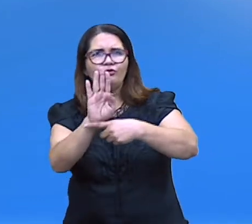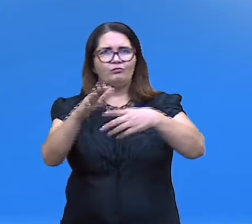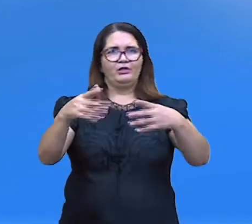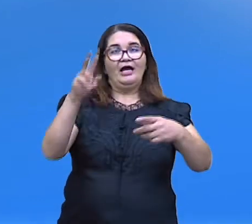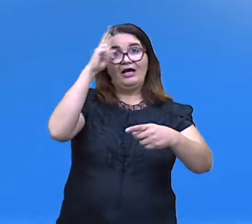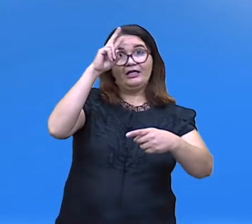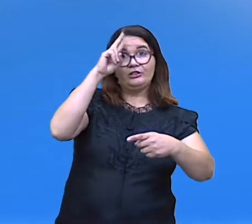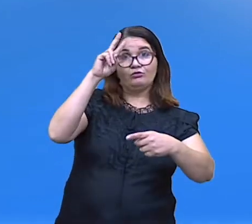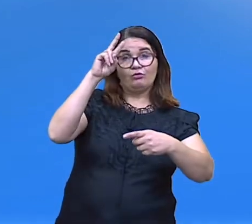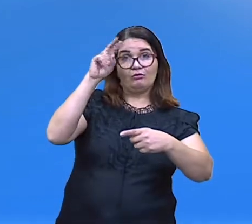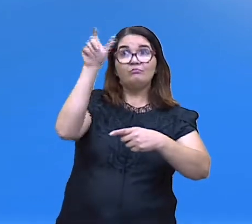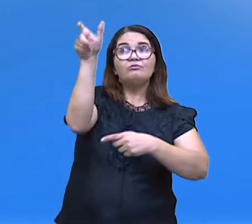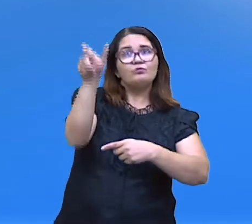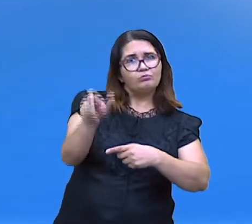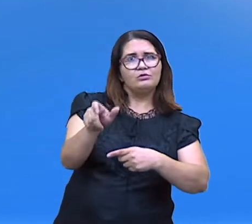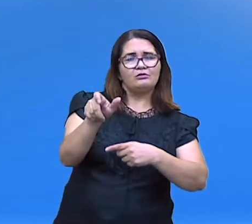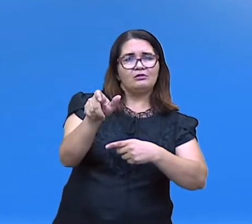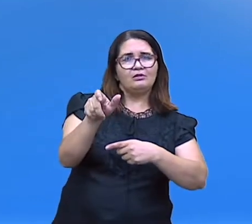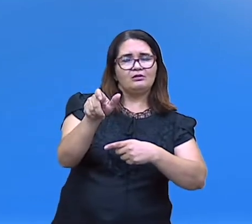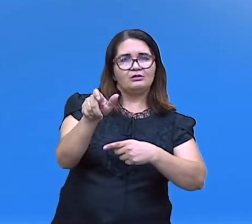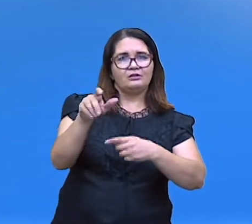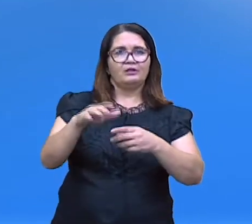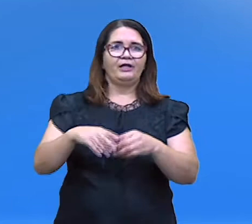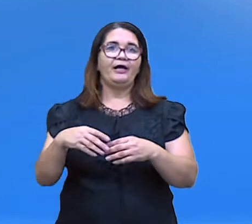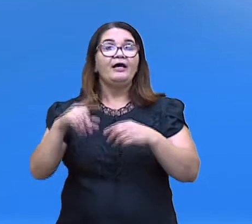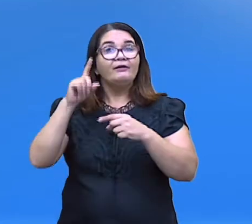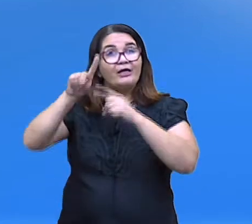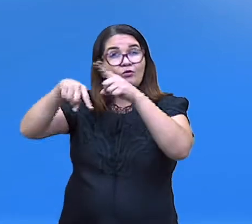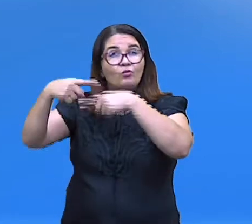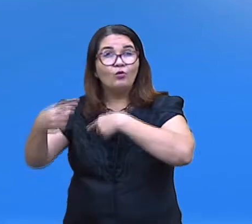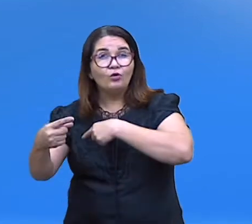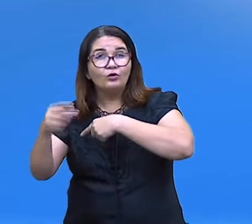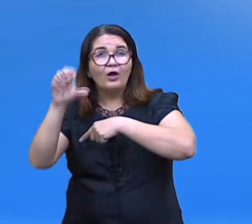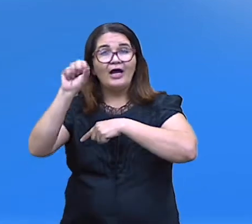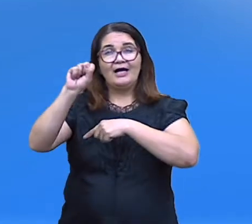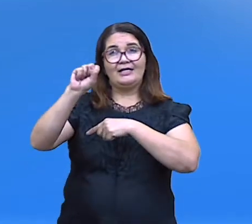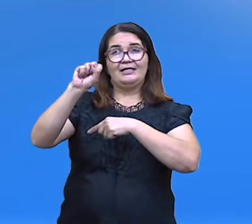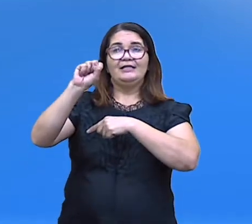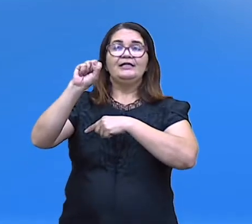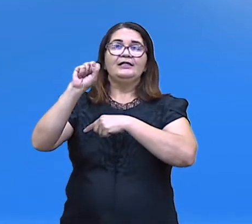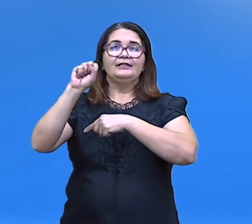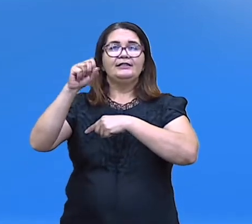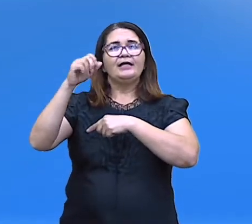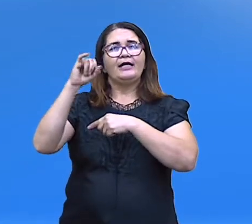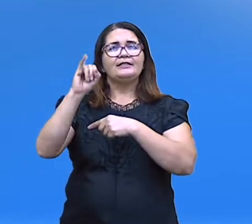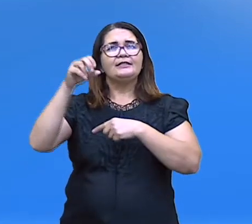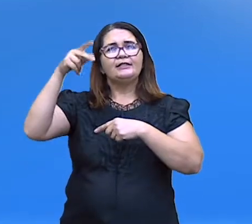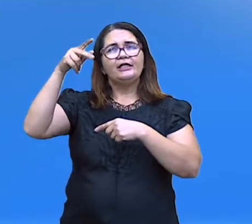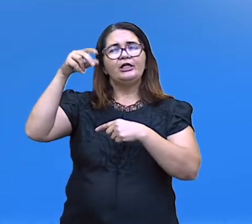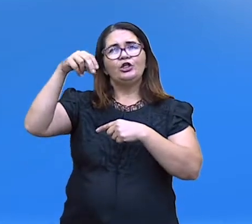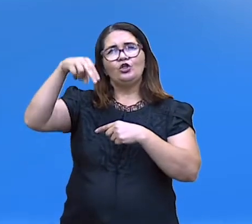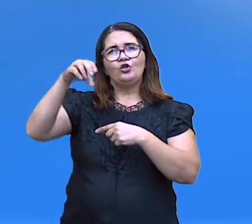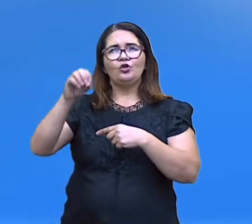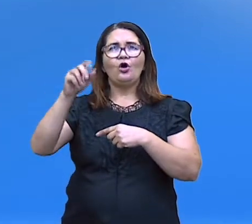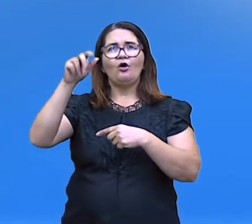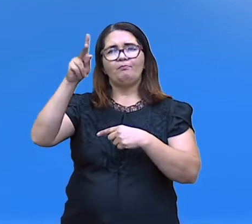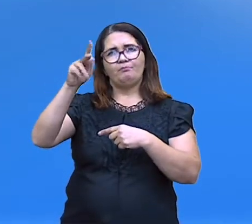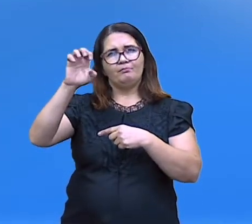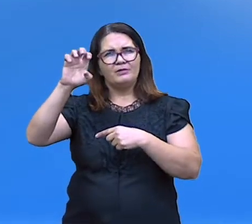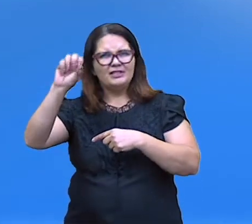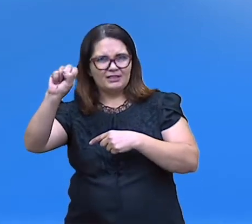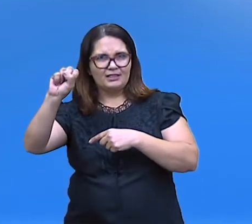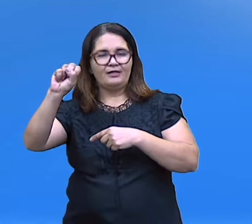a storyline e uma sinopse. Para eles, a sinopse é uma versão mais longa do